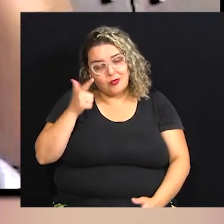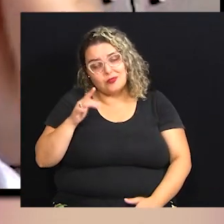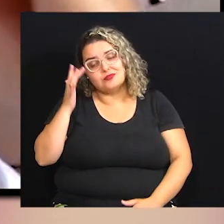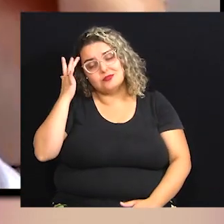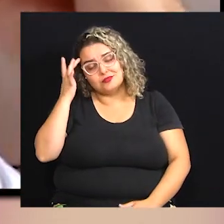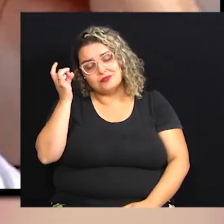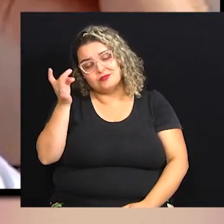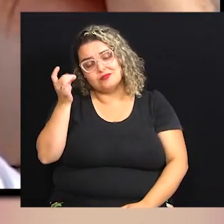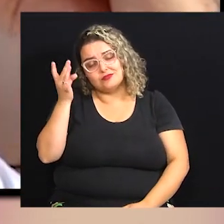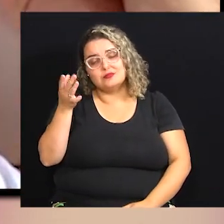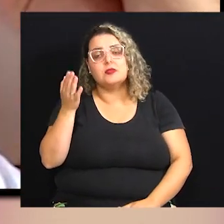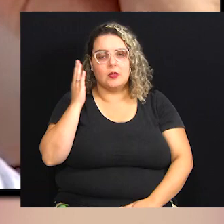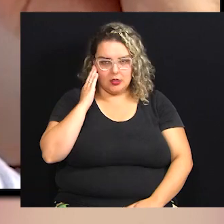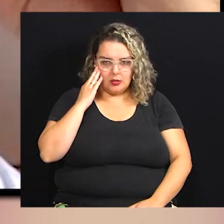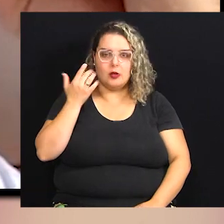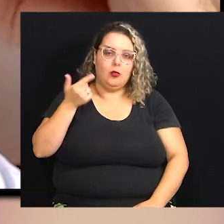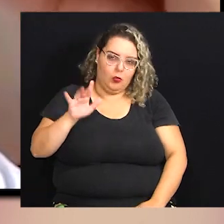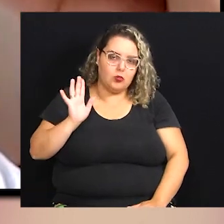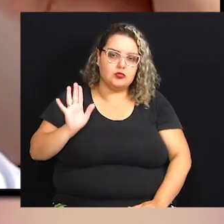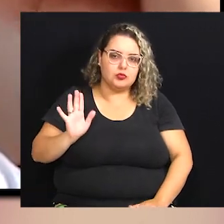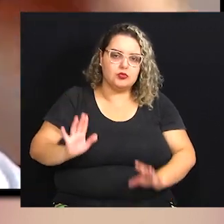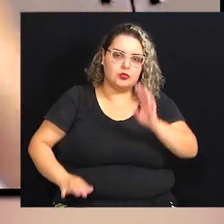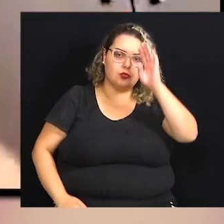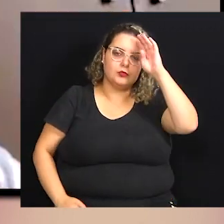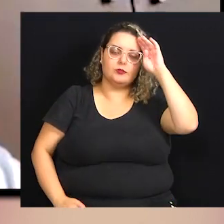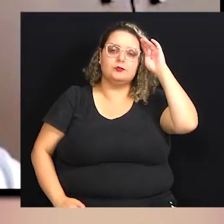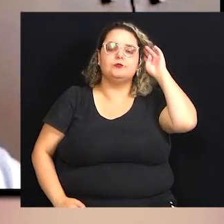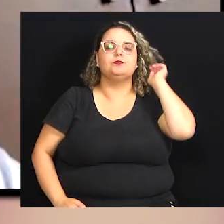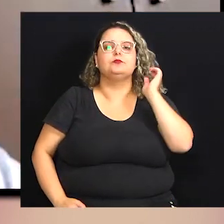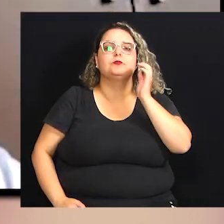ela tá ali, Hum. entendeu? Ela tá ali.